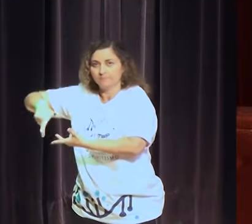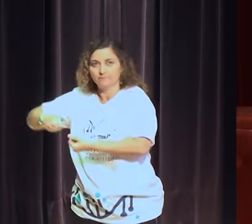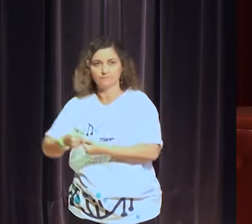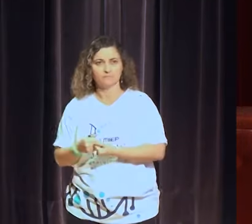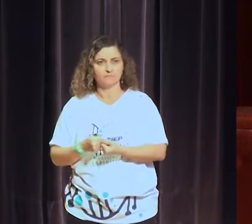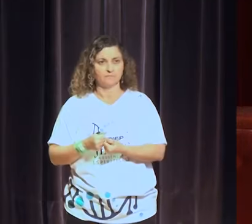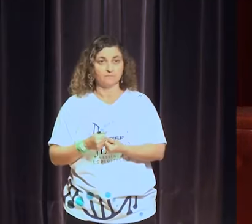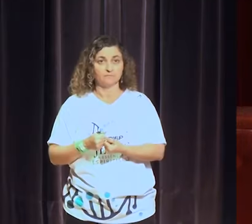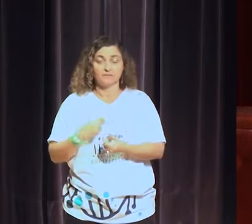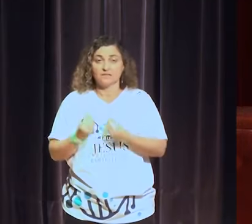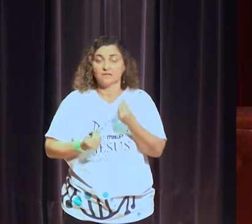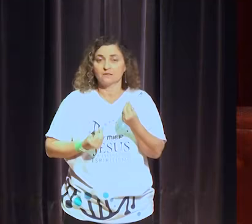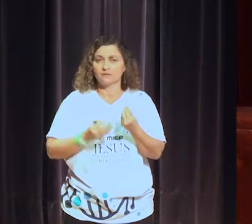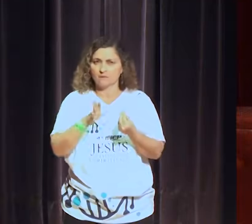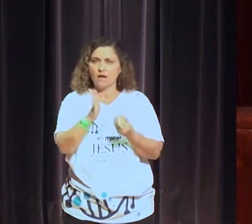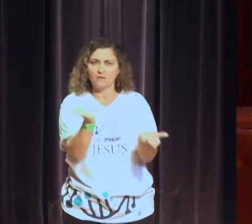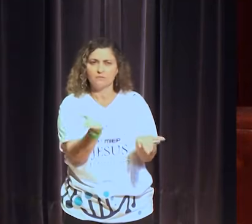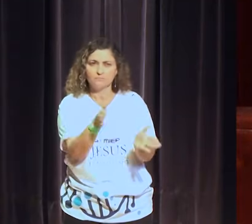uma coisa.